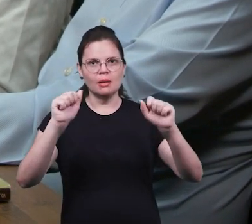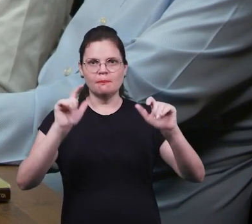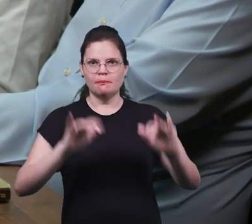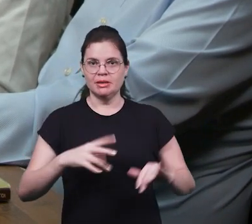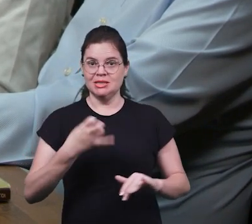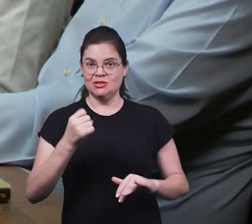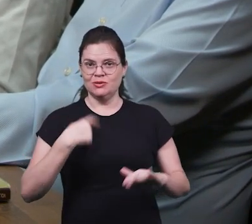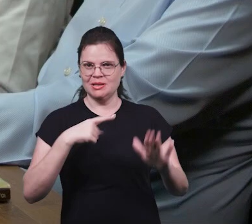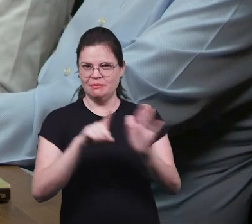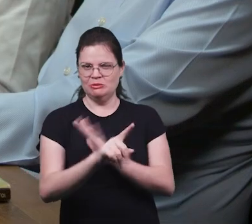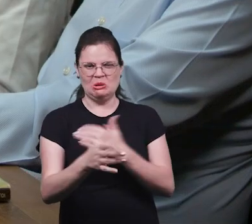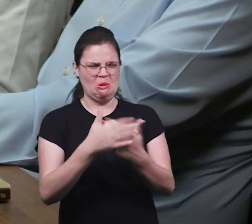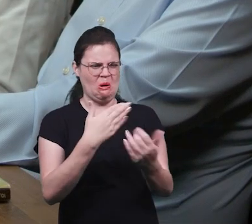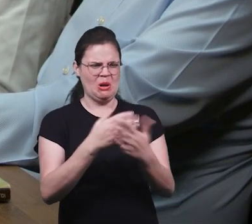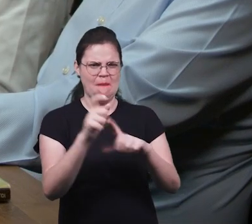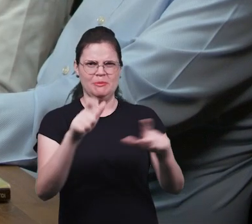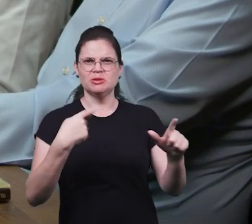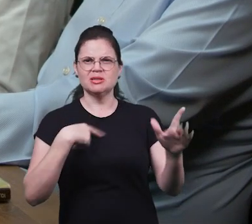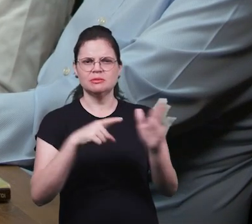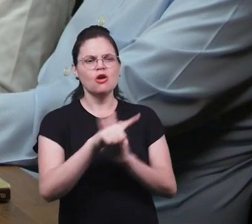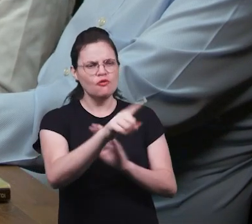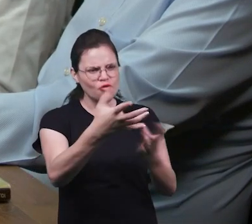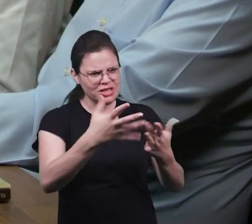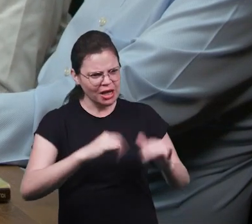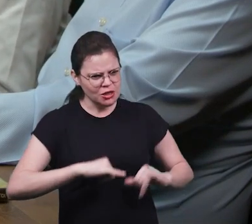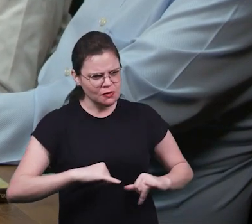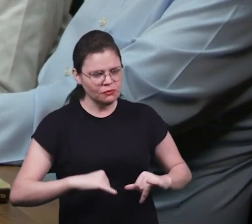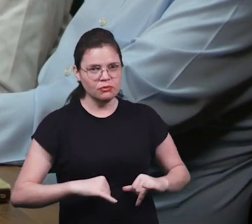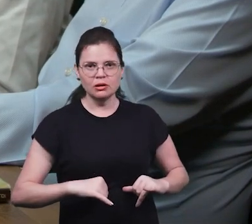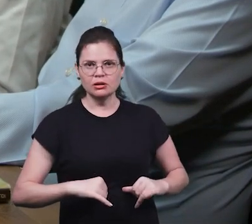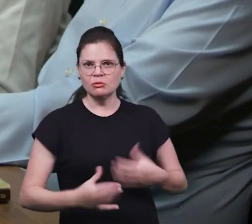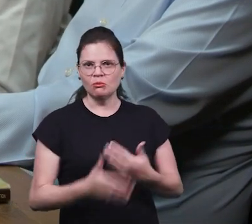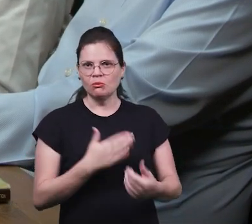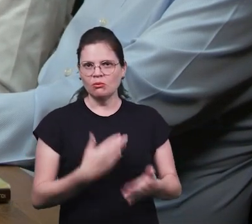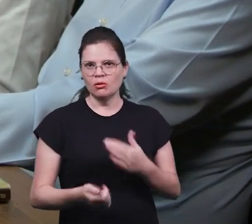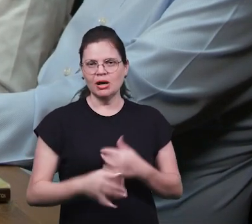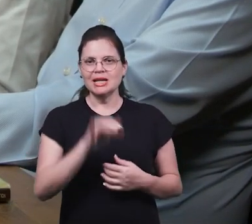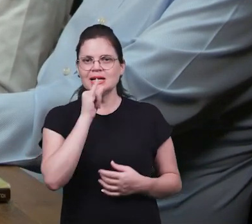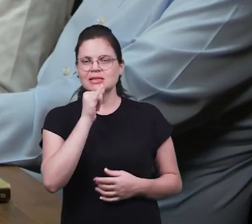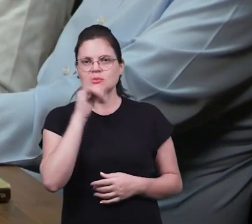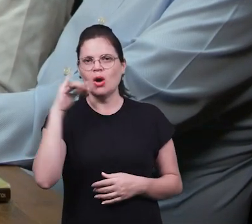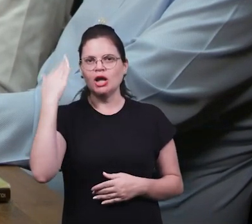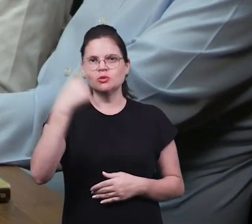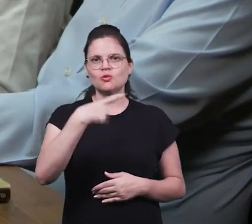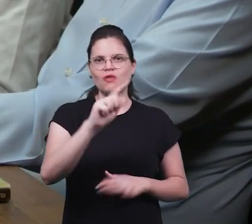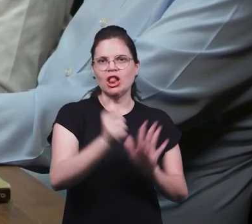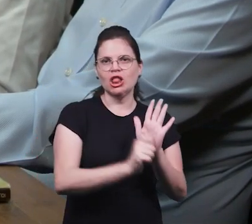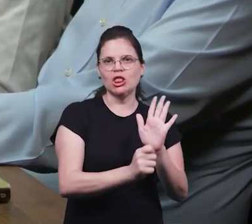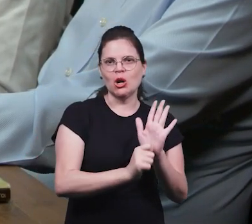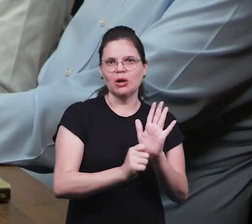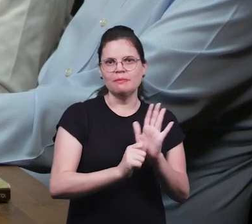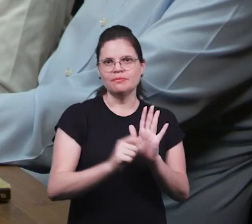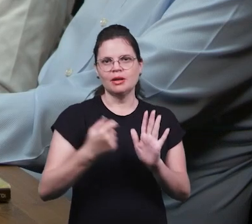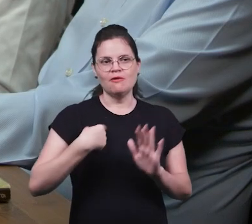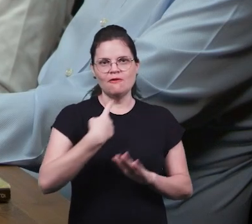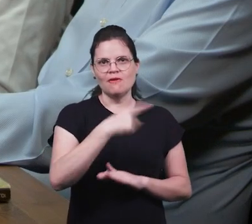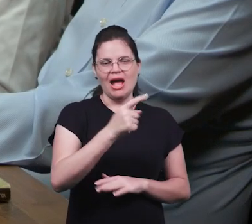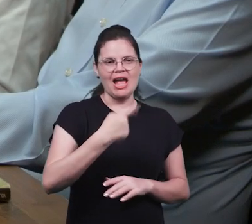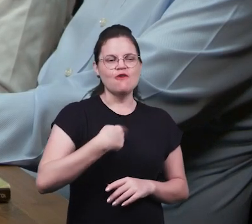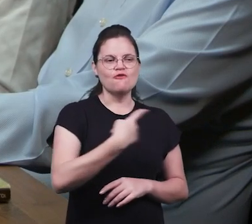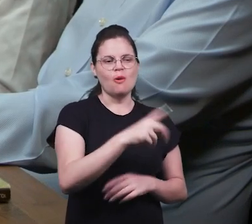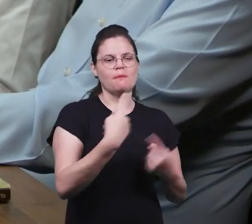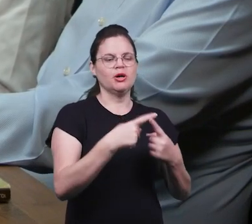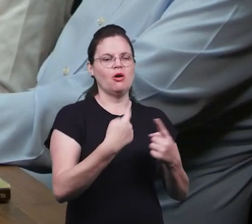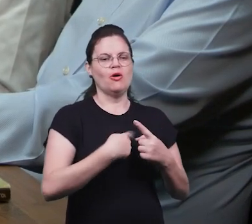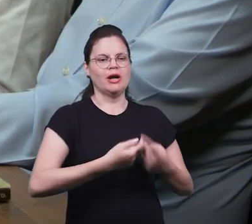sofrer? Ninguém... Um jovem ou um adulto que vai para as drogas, ele não vai pensando, eu vou me acabar, eu vou me destruir. Não, ele